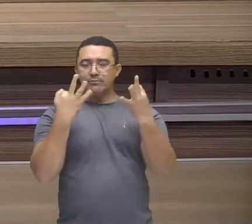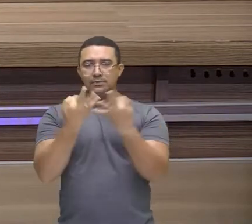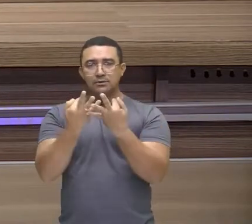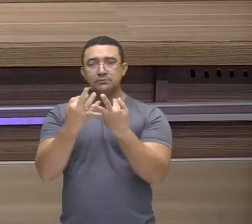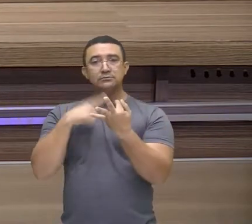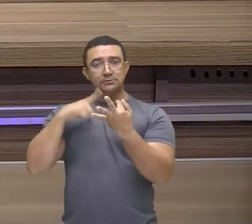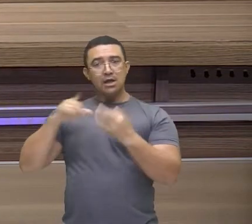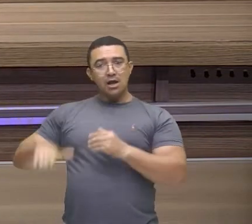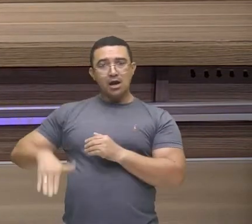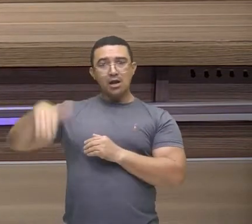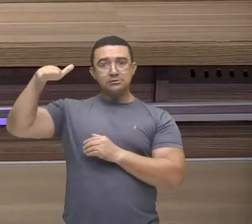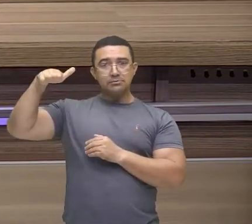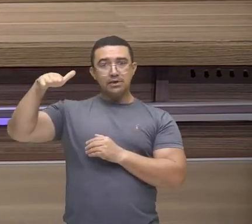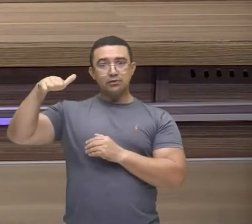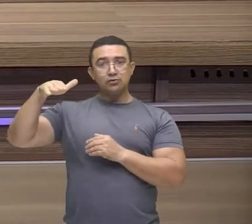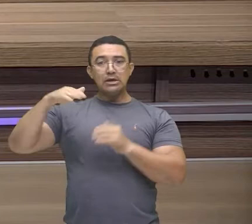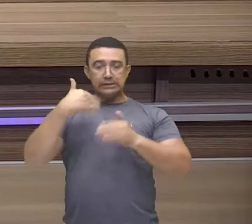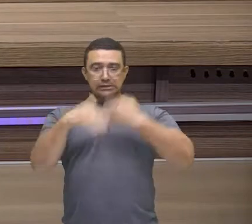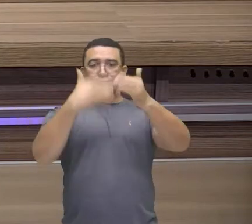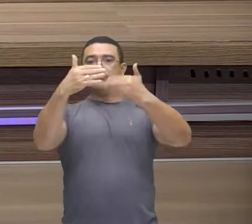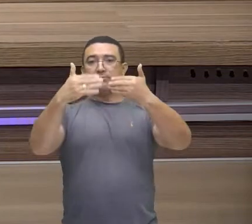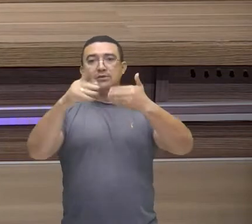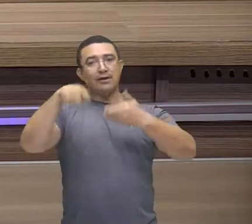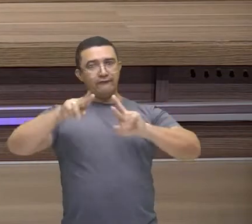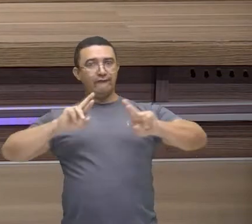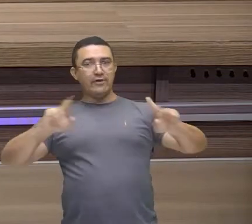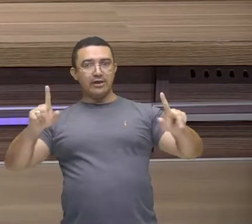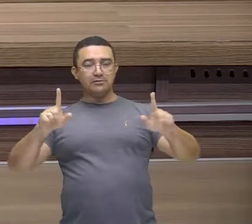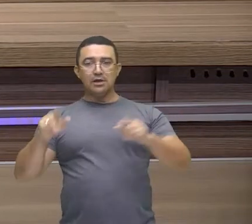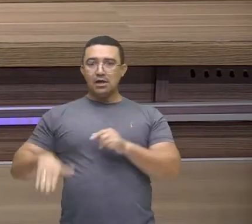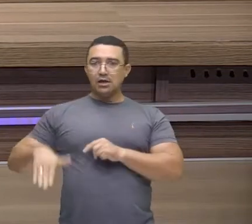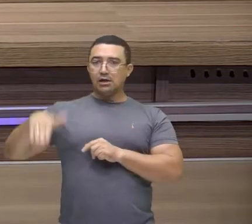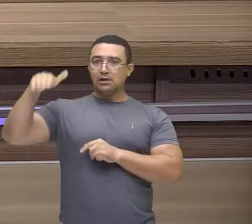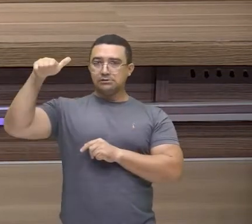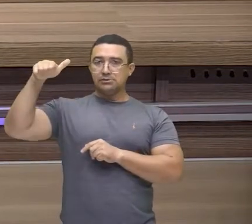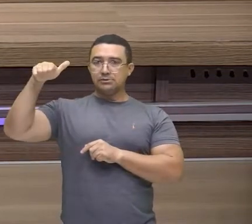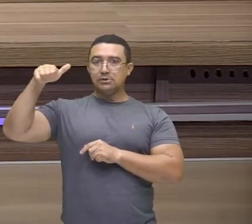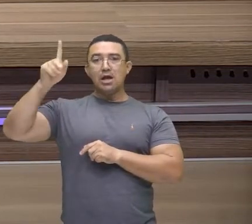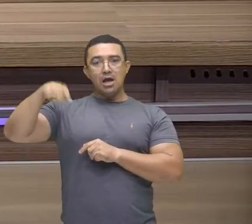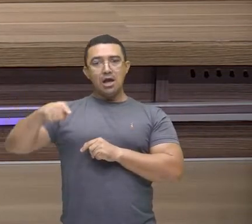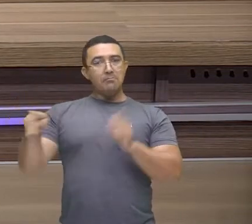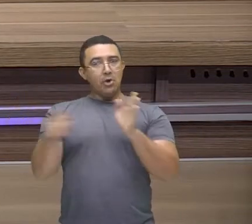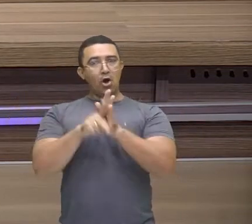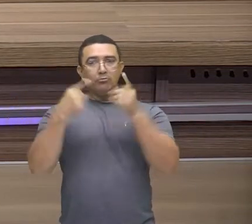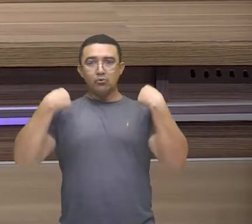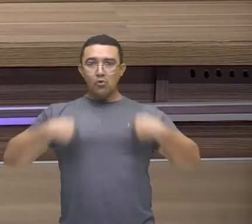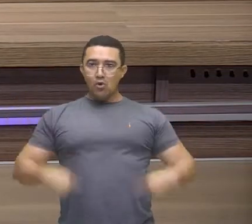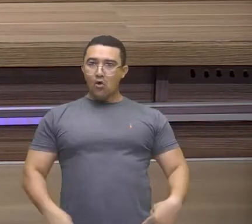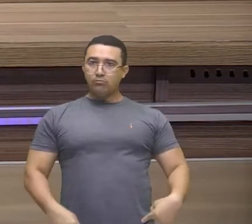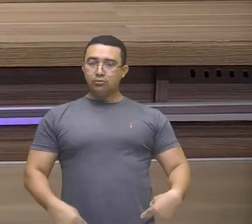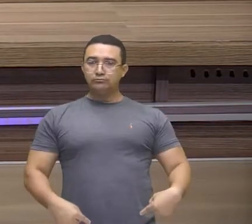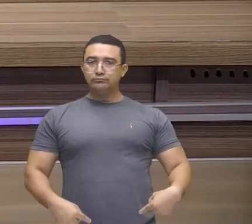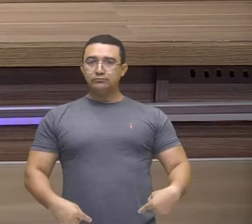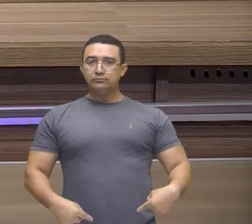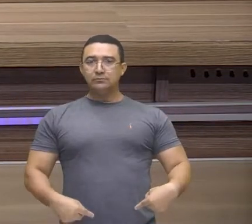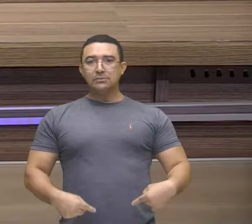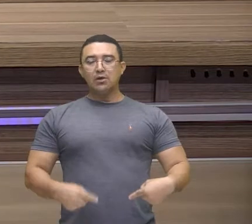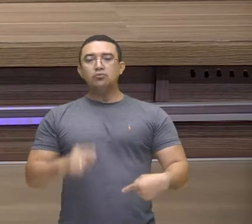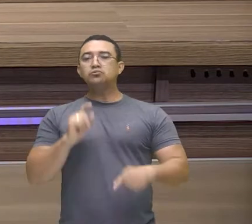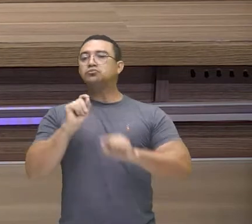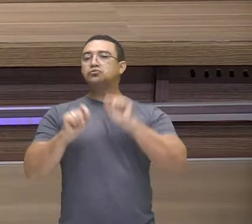e a outra desenvolvimento. O crescimento é uma parte puramente física, então ele tem um